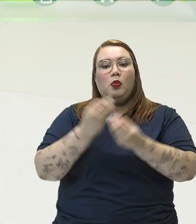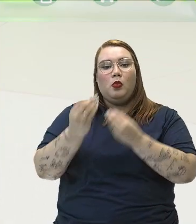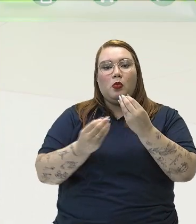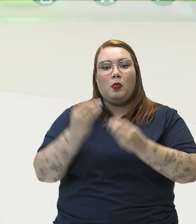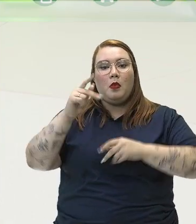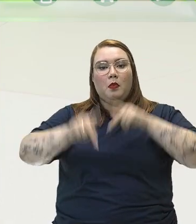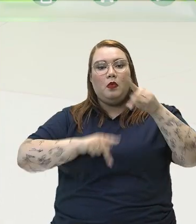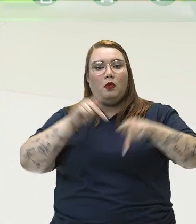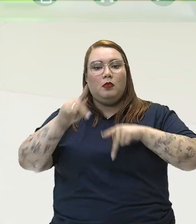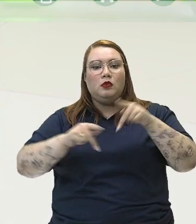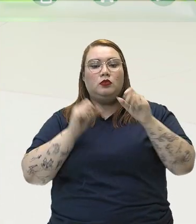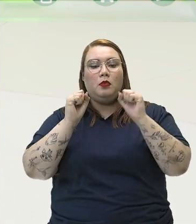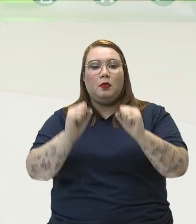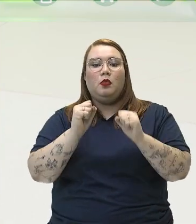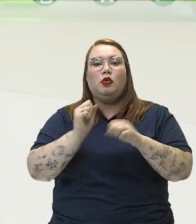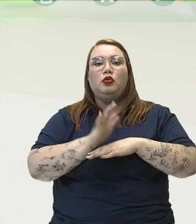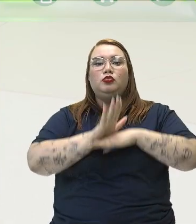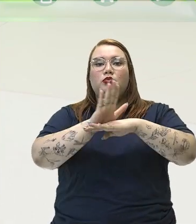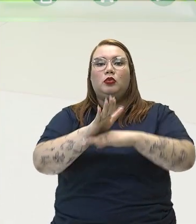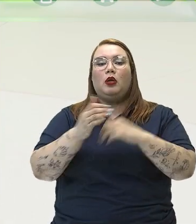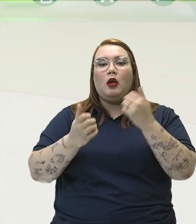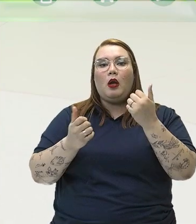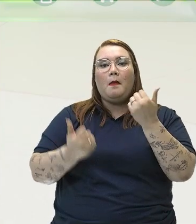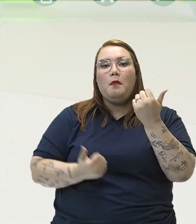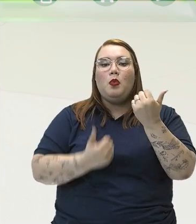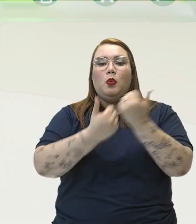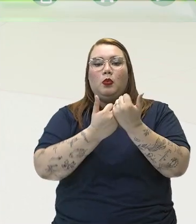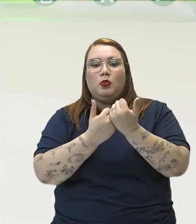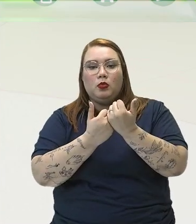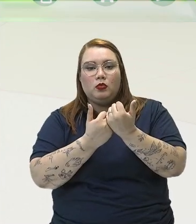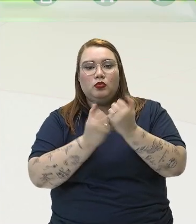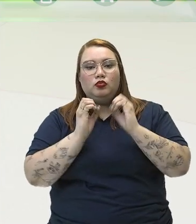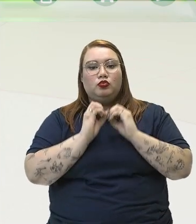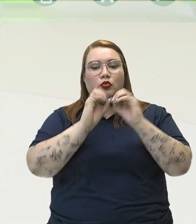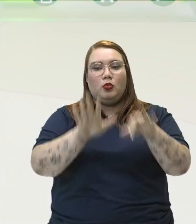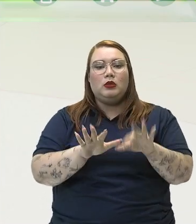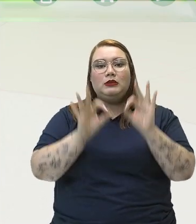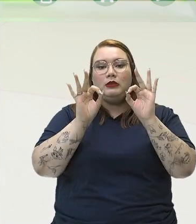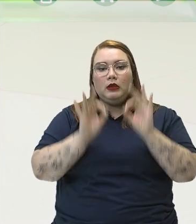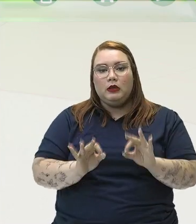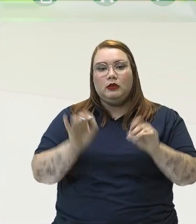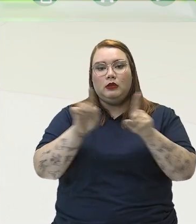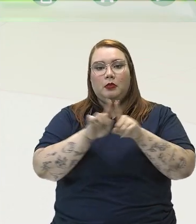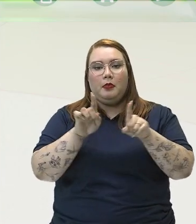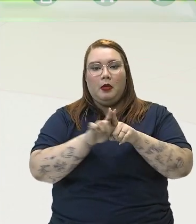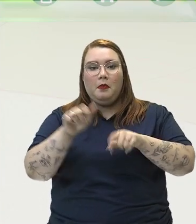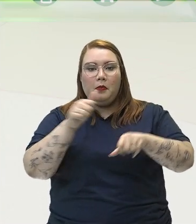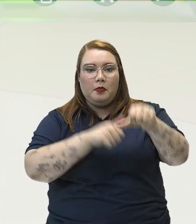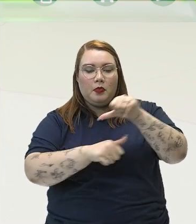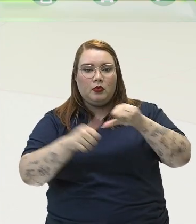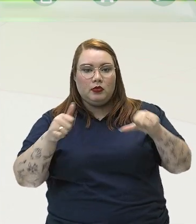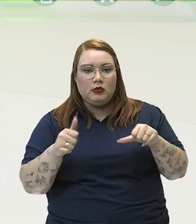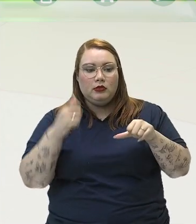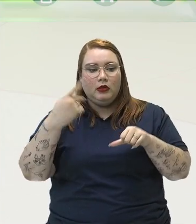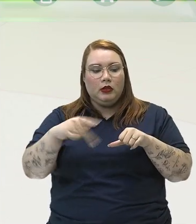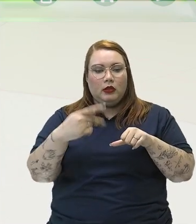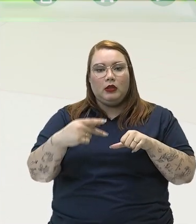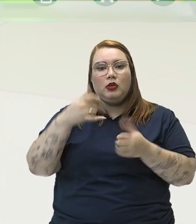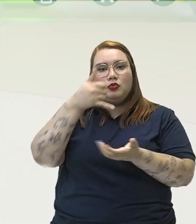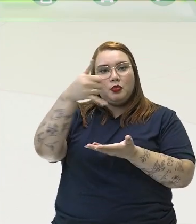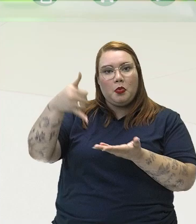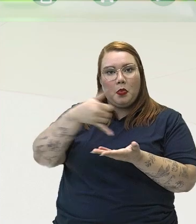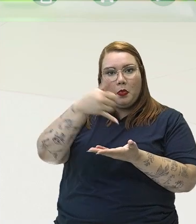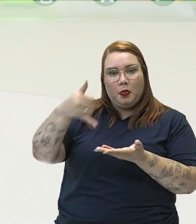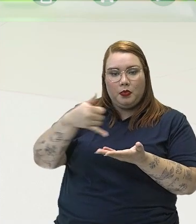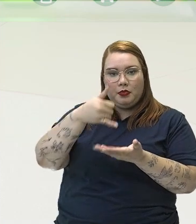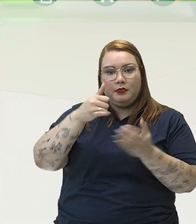população pode contribuir também para o descarte adequado e a transformação aí desse resíduo que é o